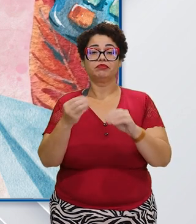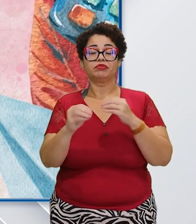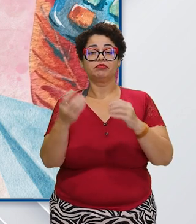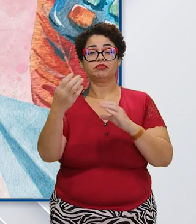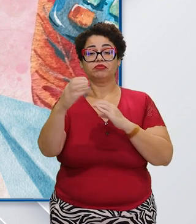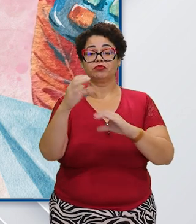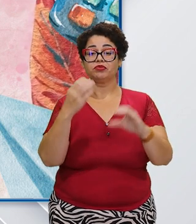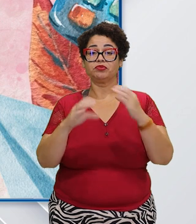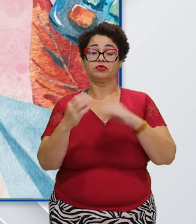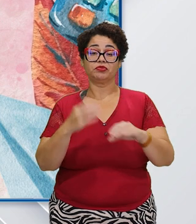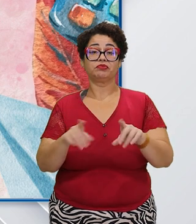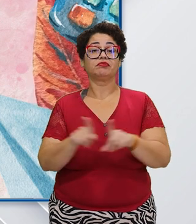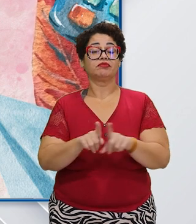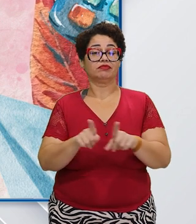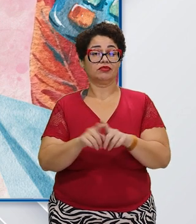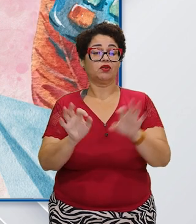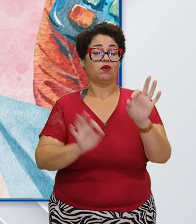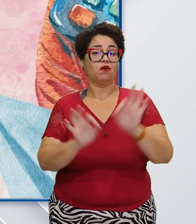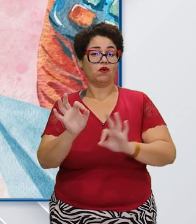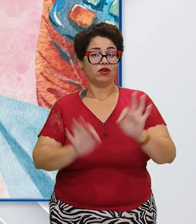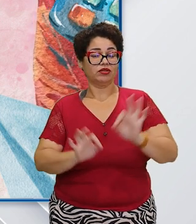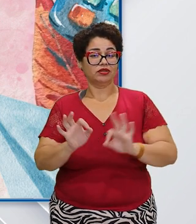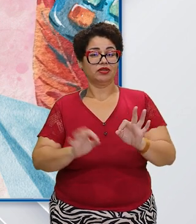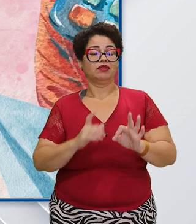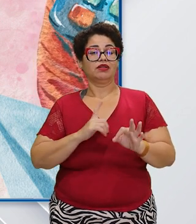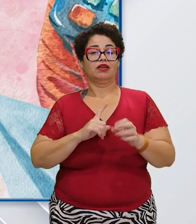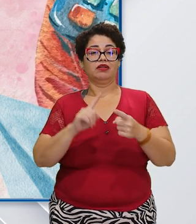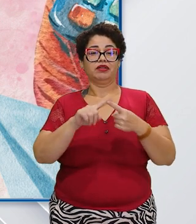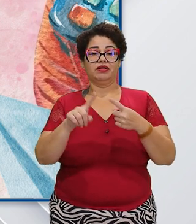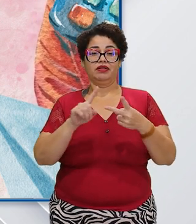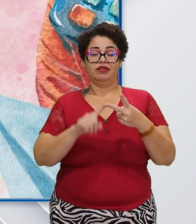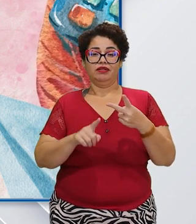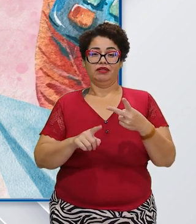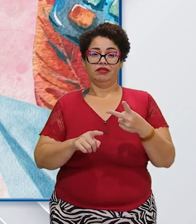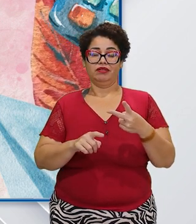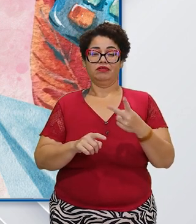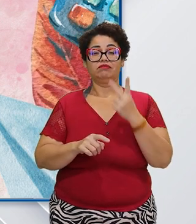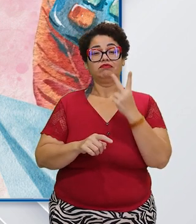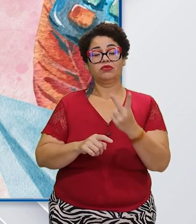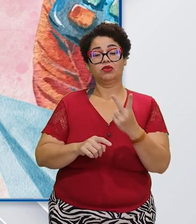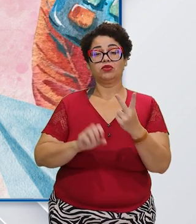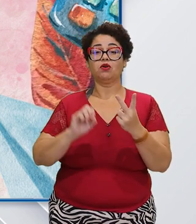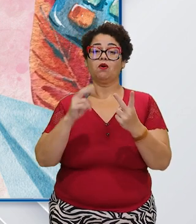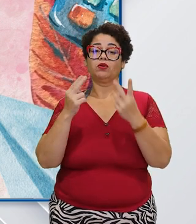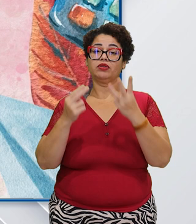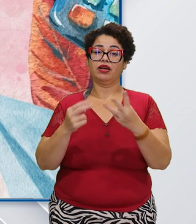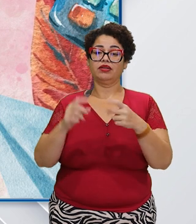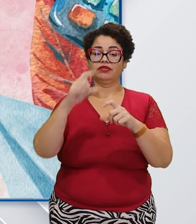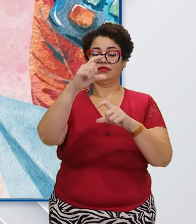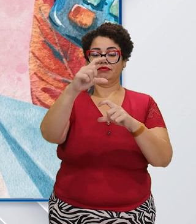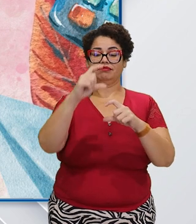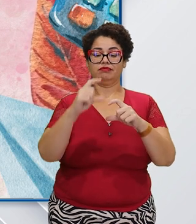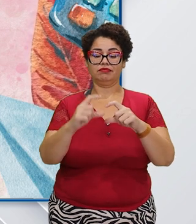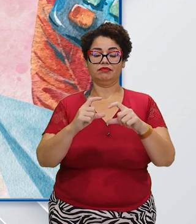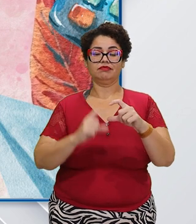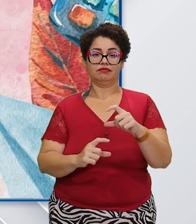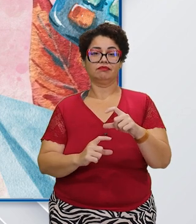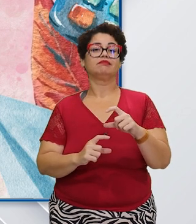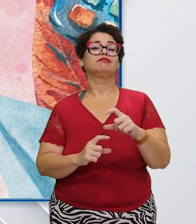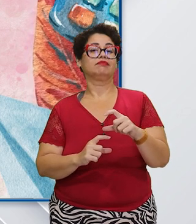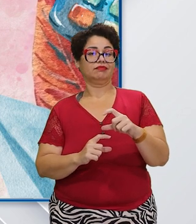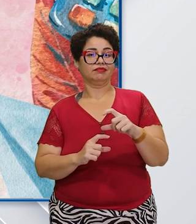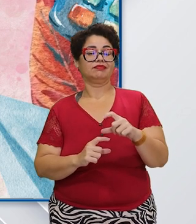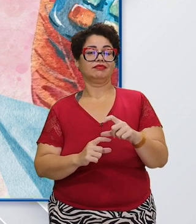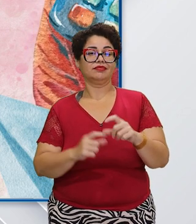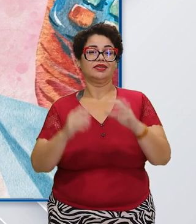mobilizados e geralmente é organizado entre duas dois ou três parágrafos